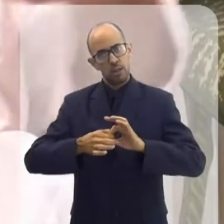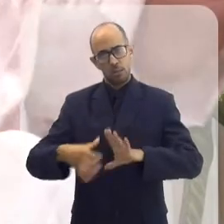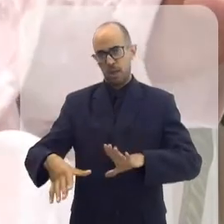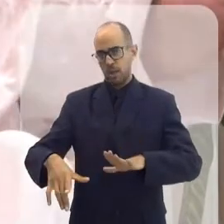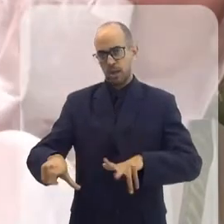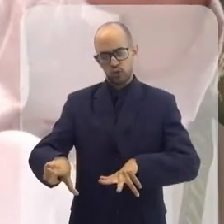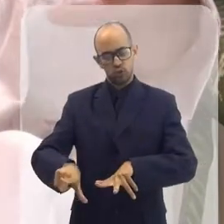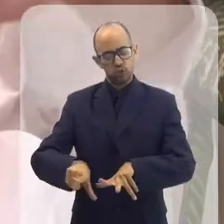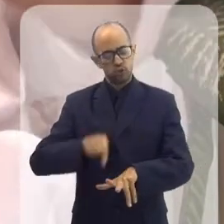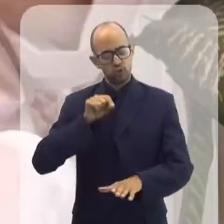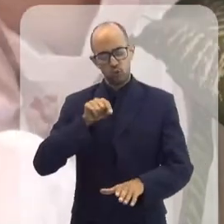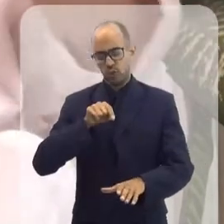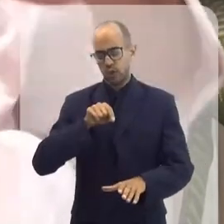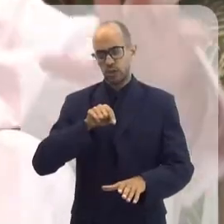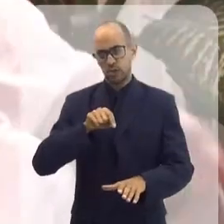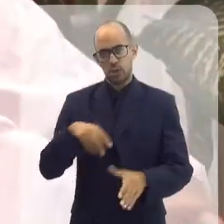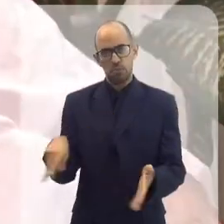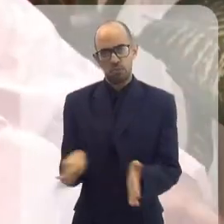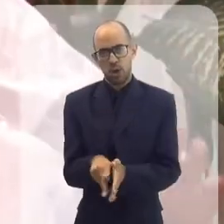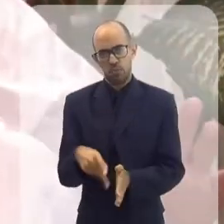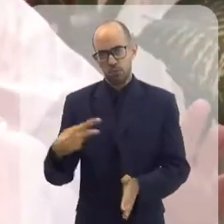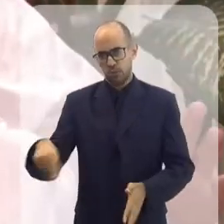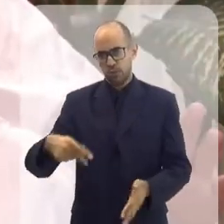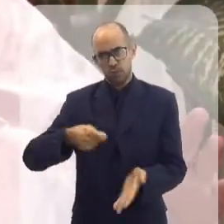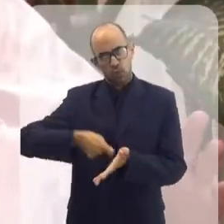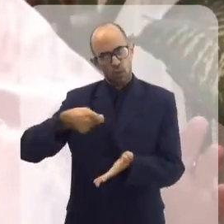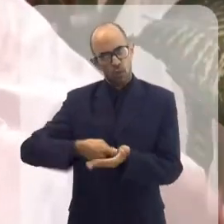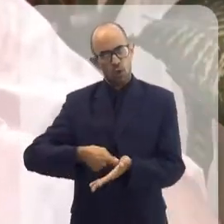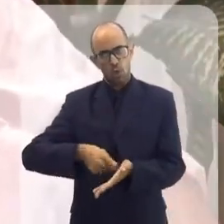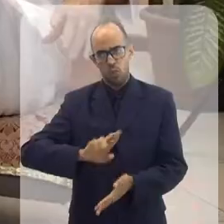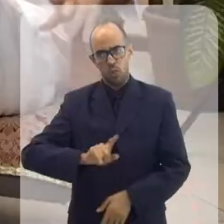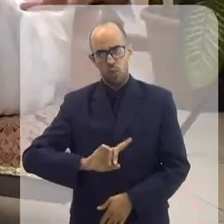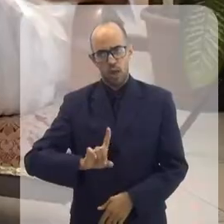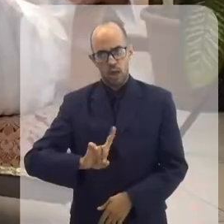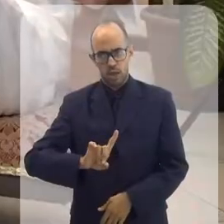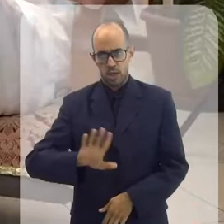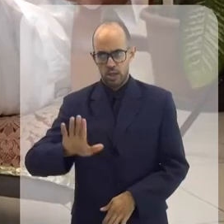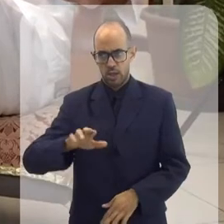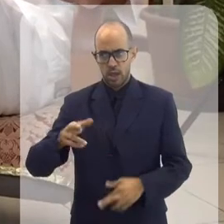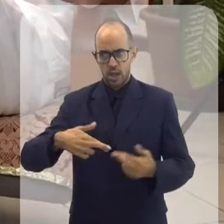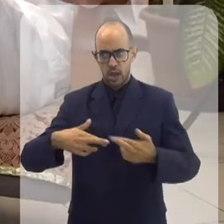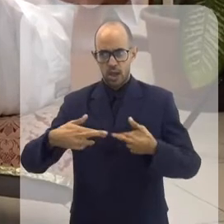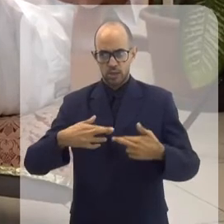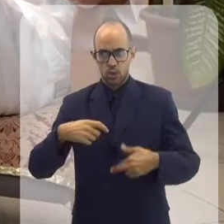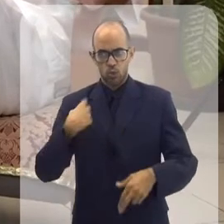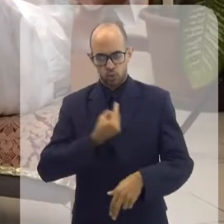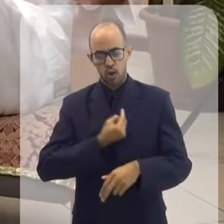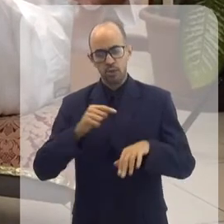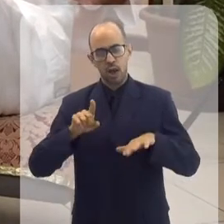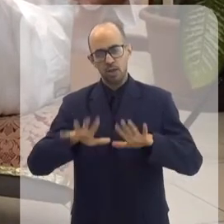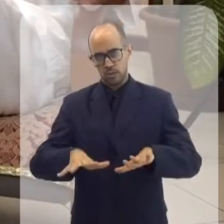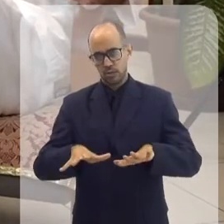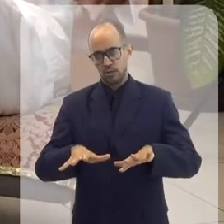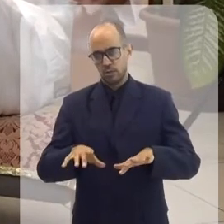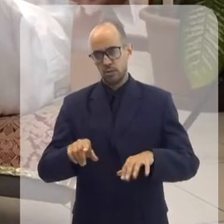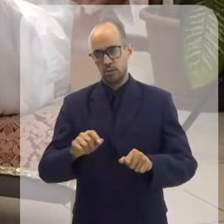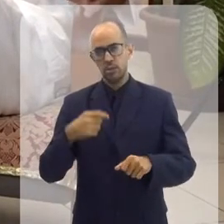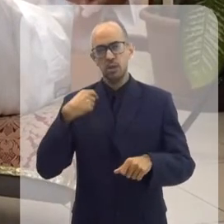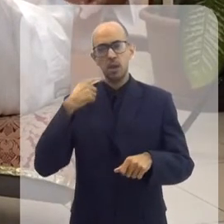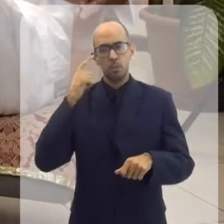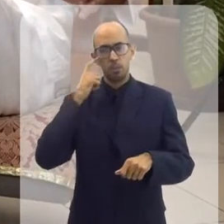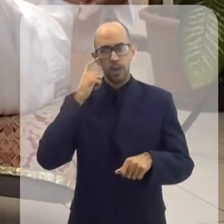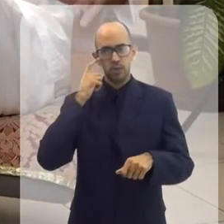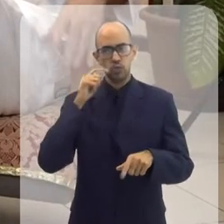Total árbitro em relação a isso nunca foram forçados então assim que a gente relacione e Eu